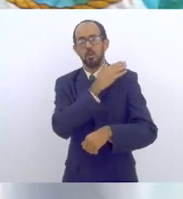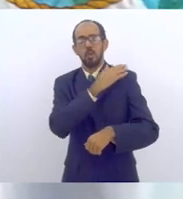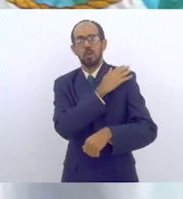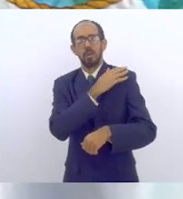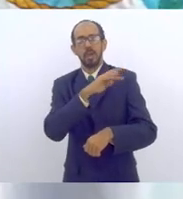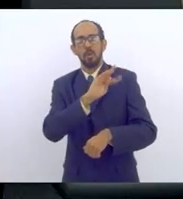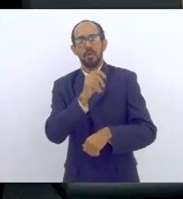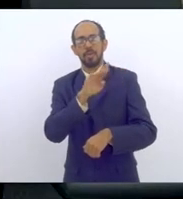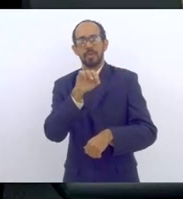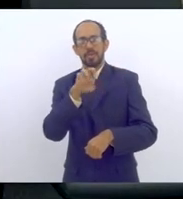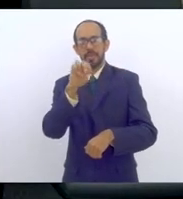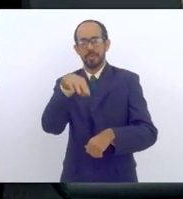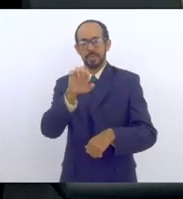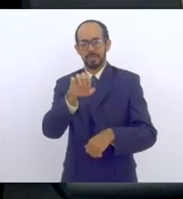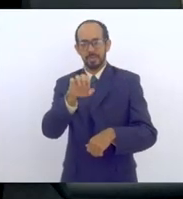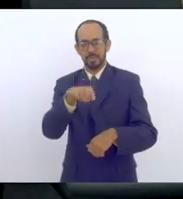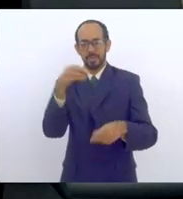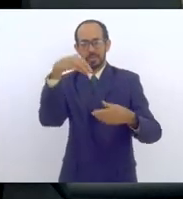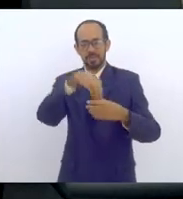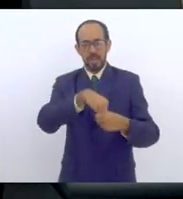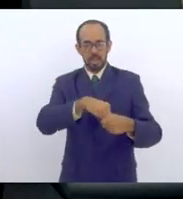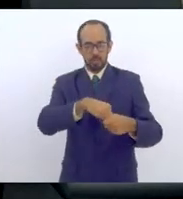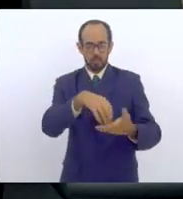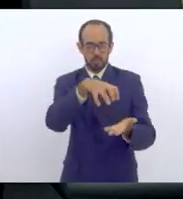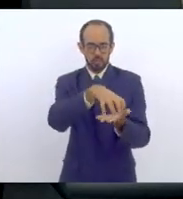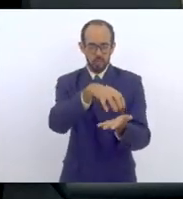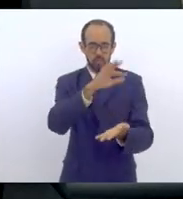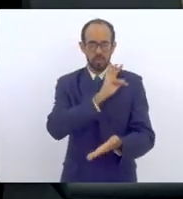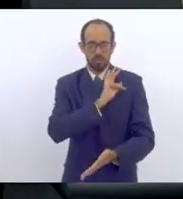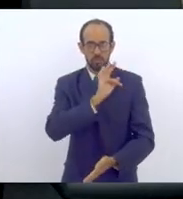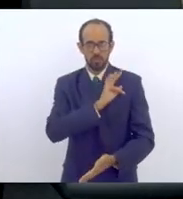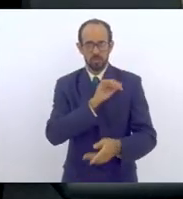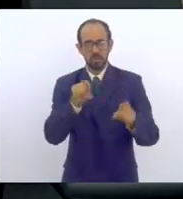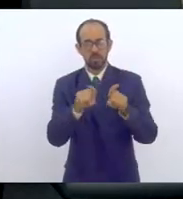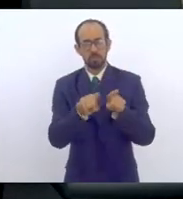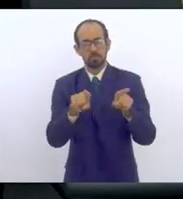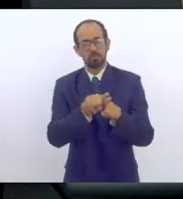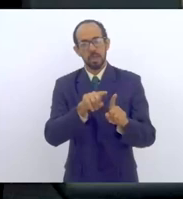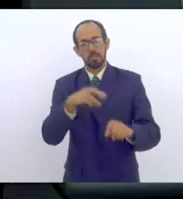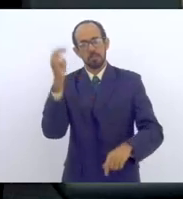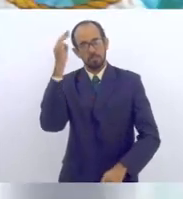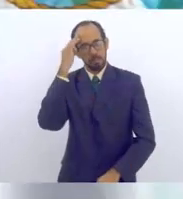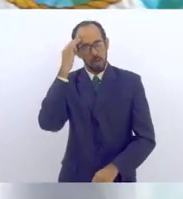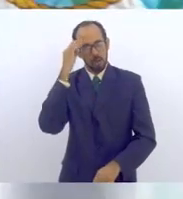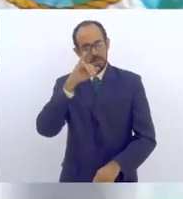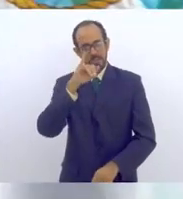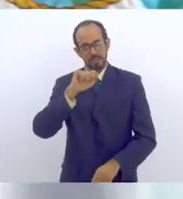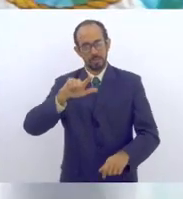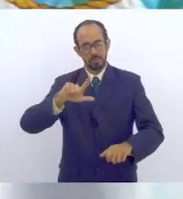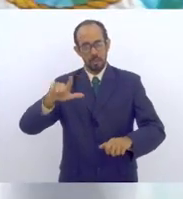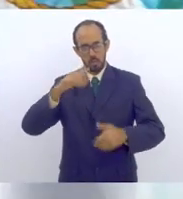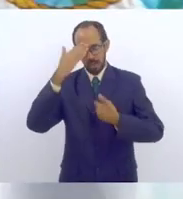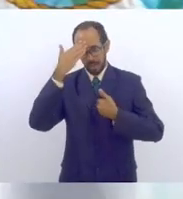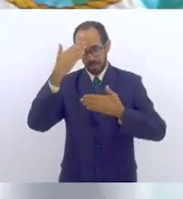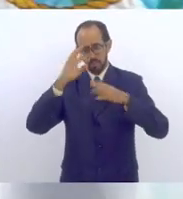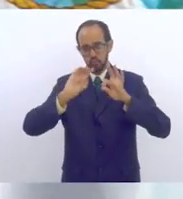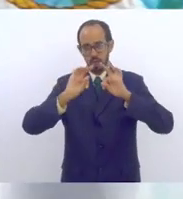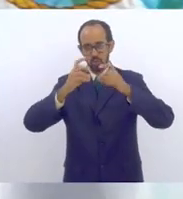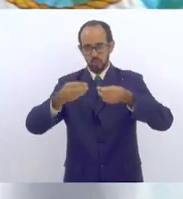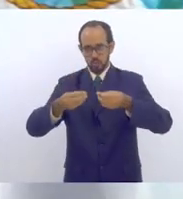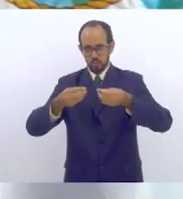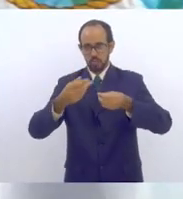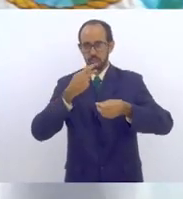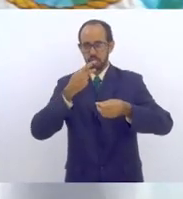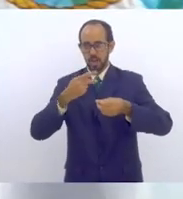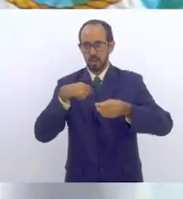da polícia militar e também em memória da Isabel do vôlei agradecer a todos e a todas dizer